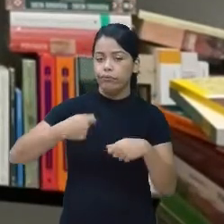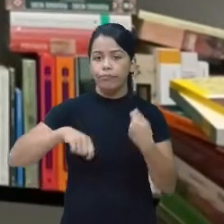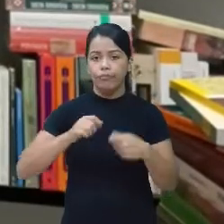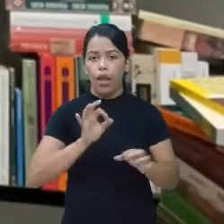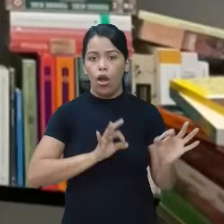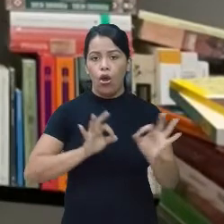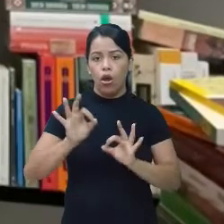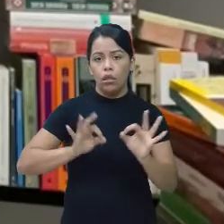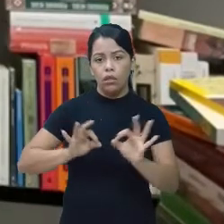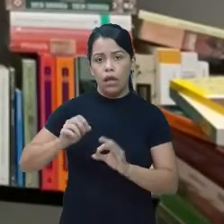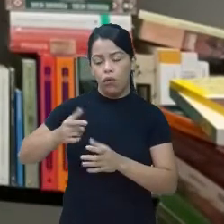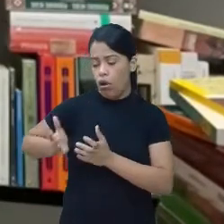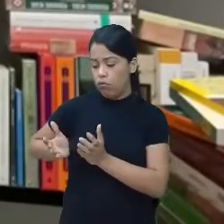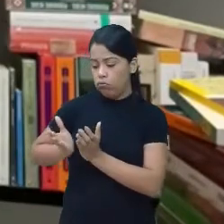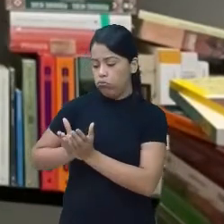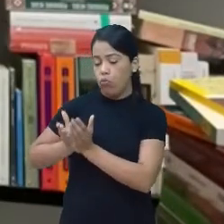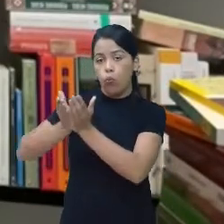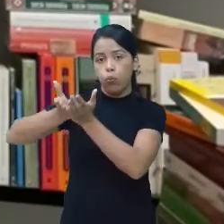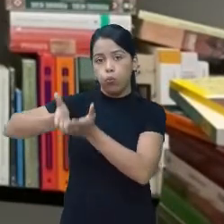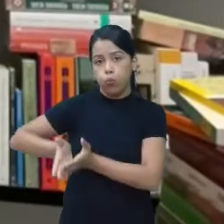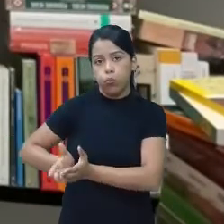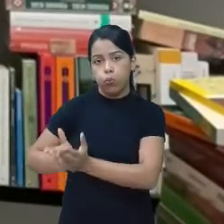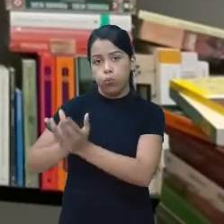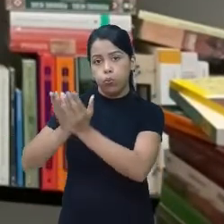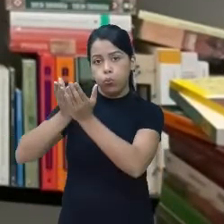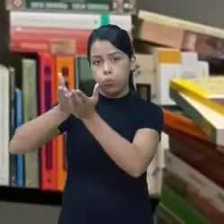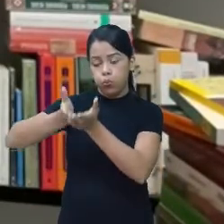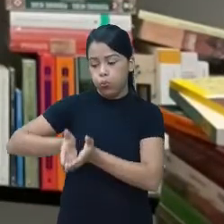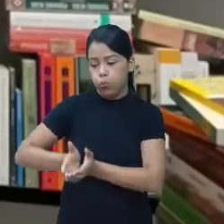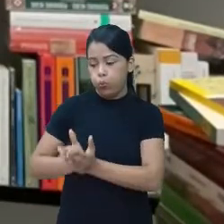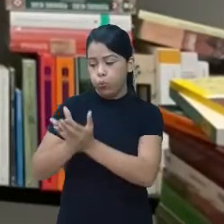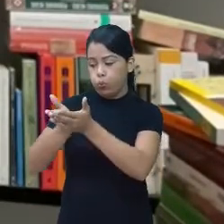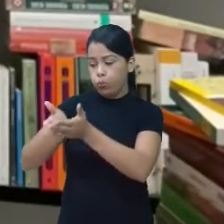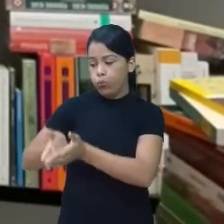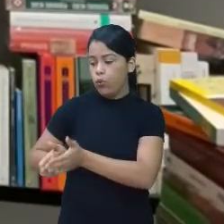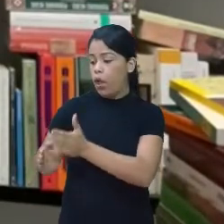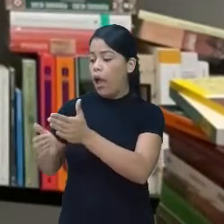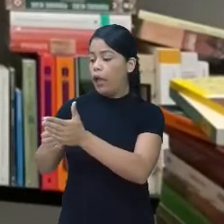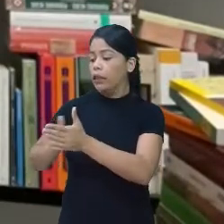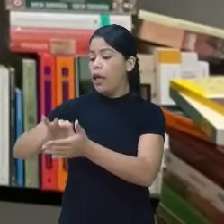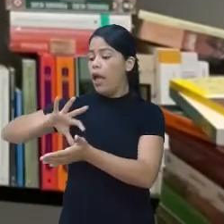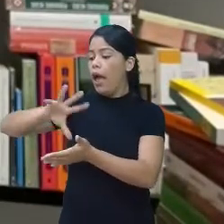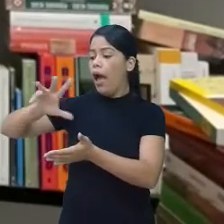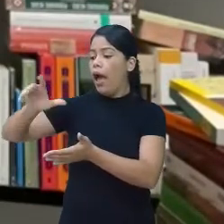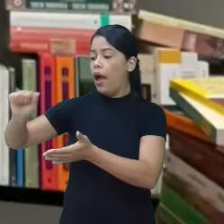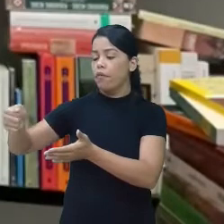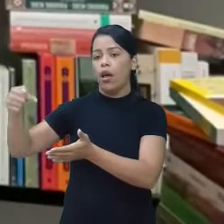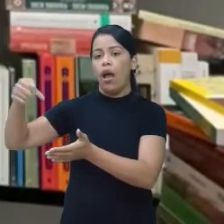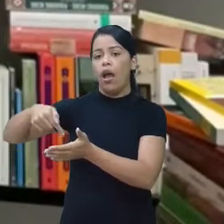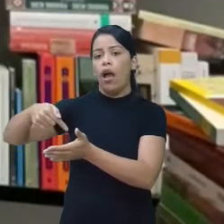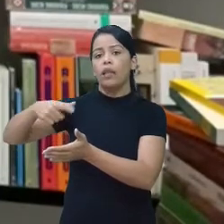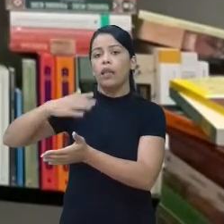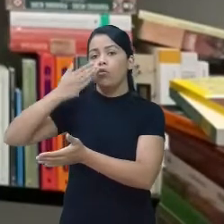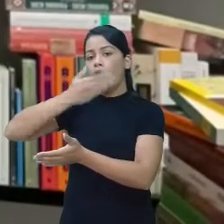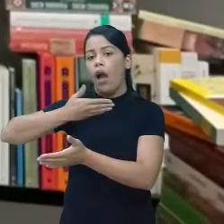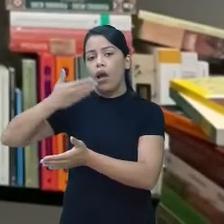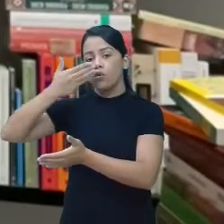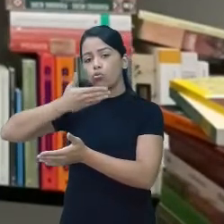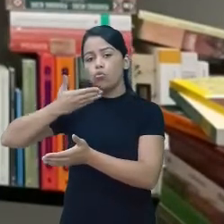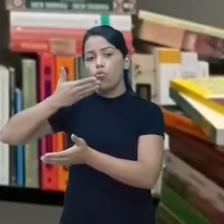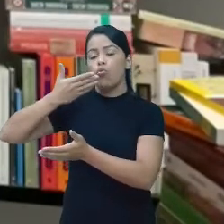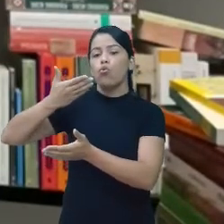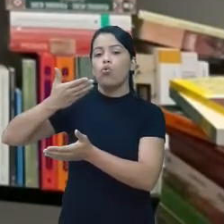navio, enviava para a África com açúcar, com alguns doces e